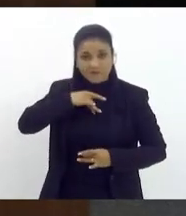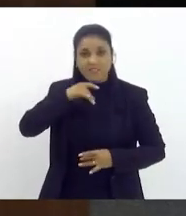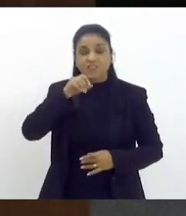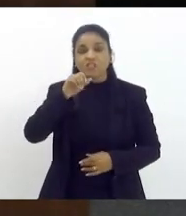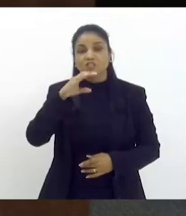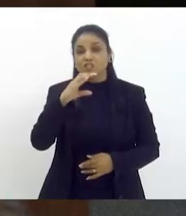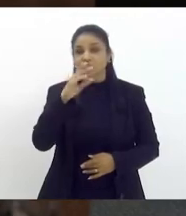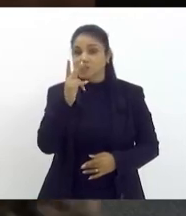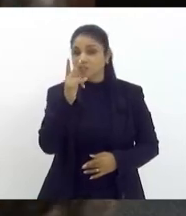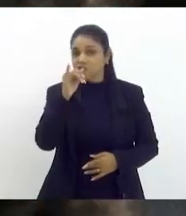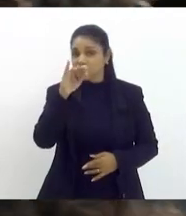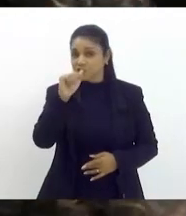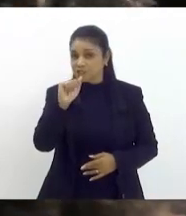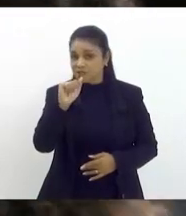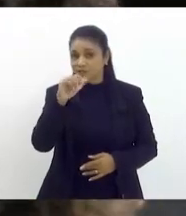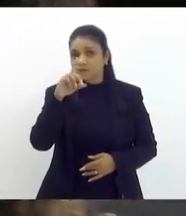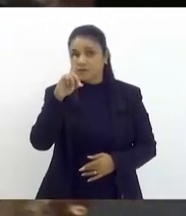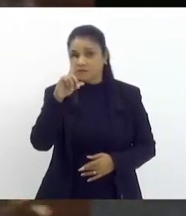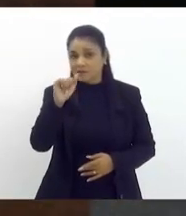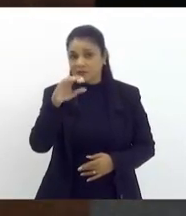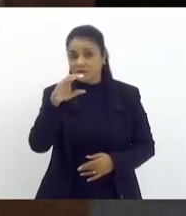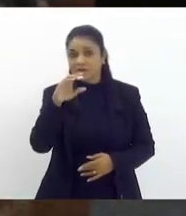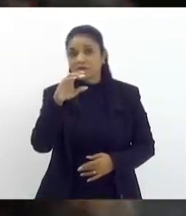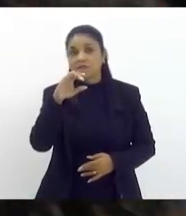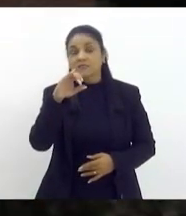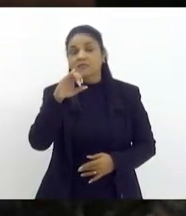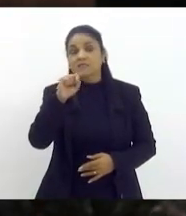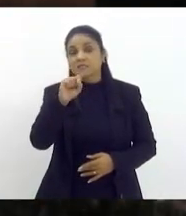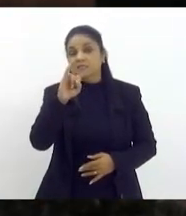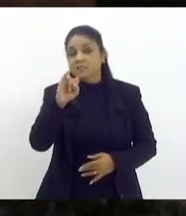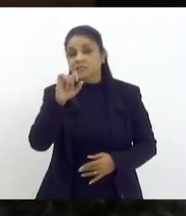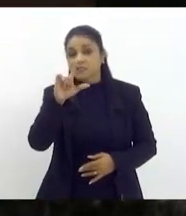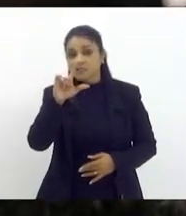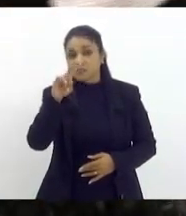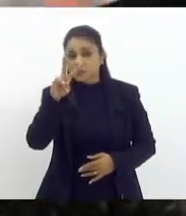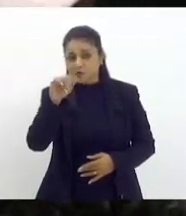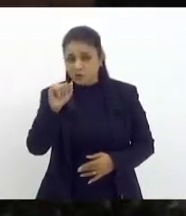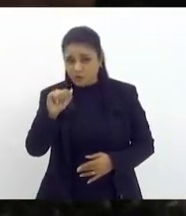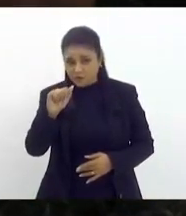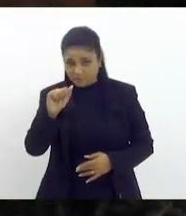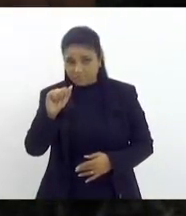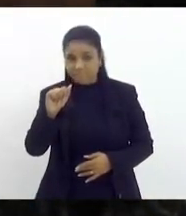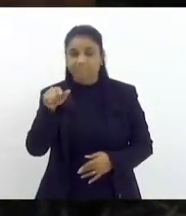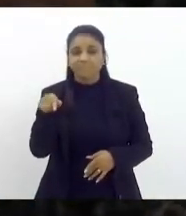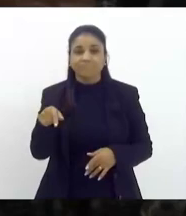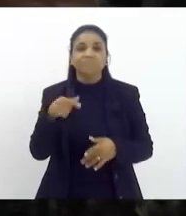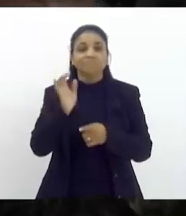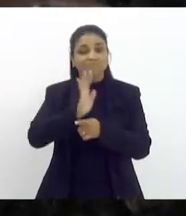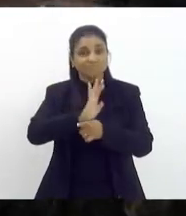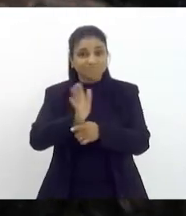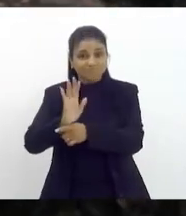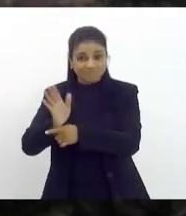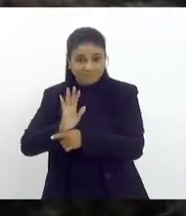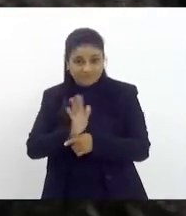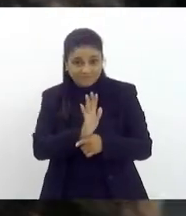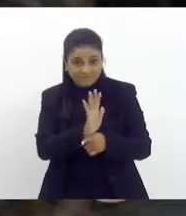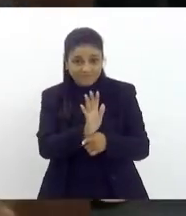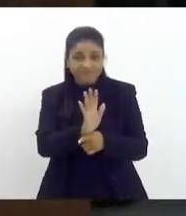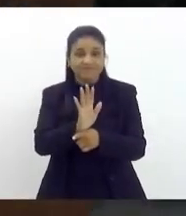fazendo parte inclusive de um dos sopro de reabertura democrática do cinema e é